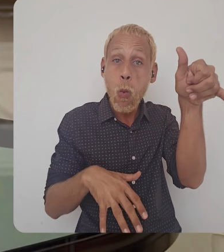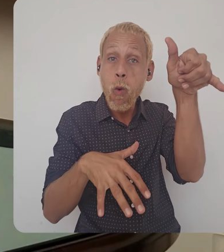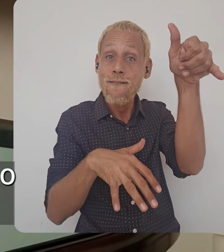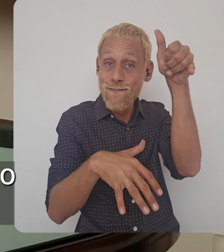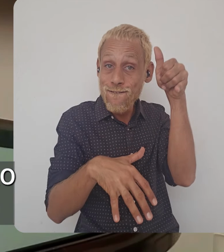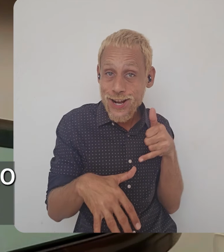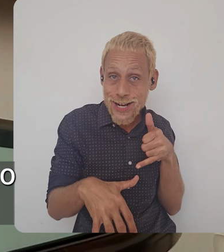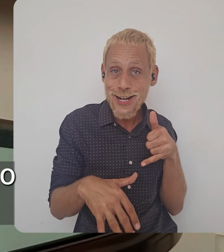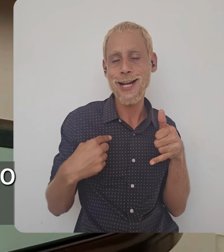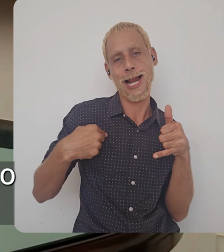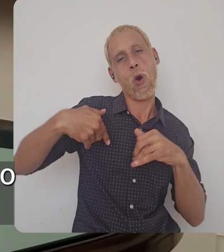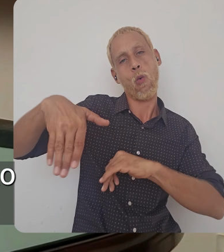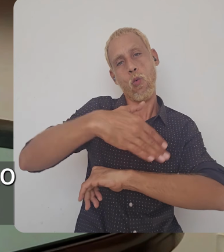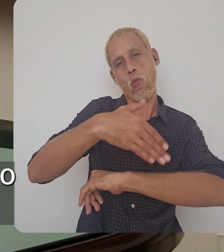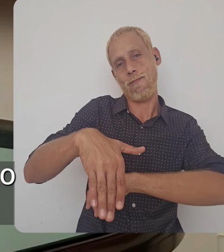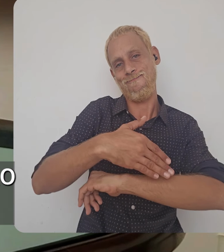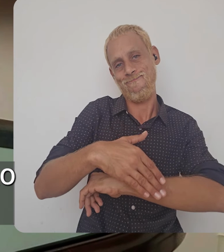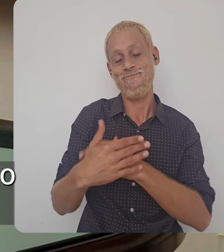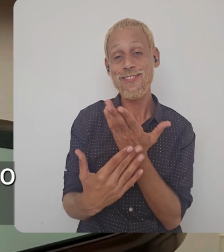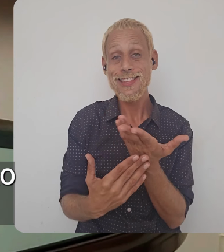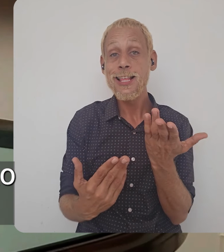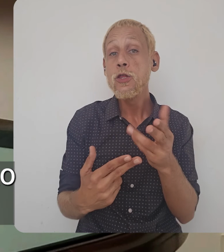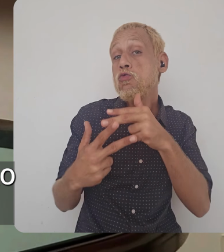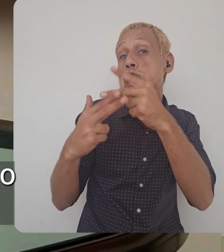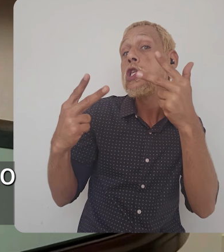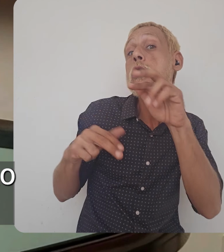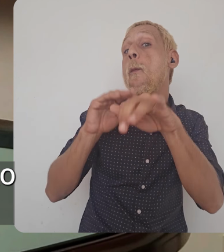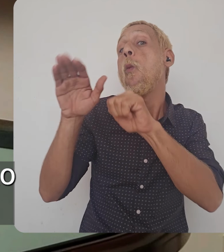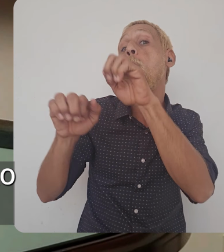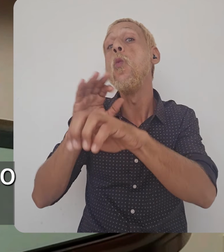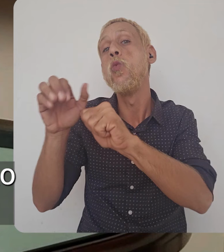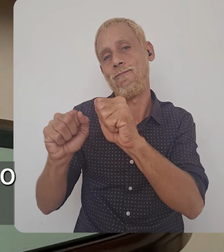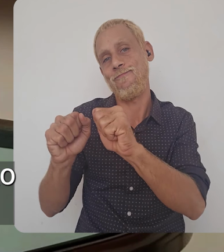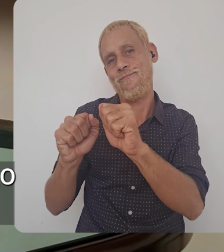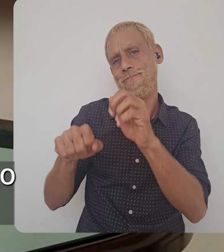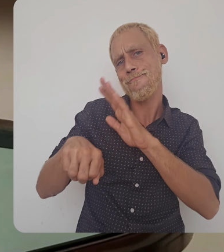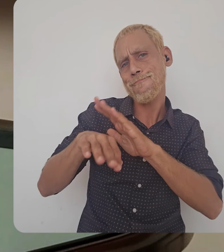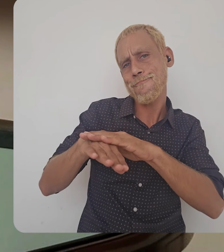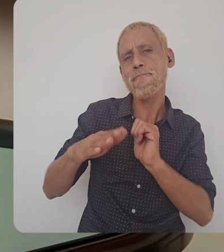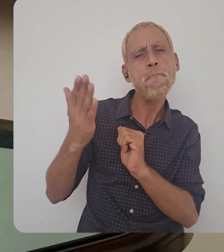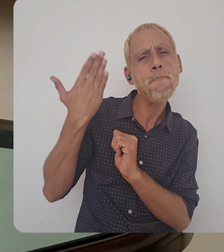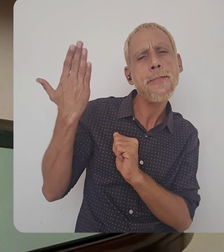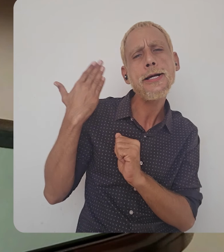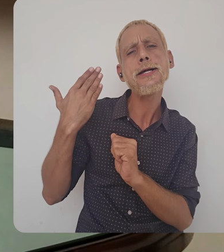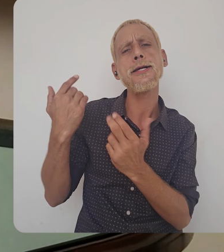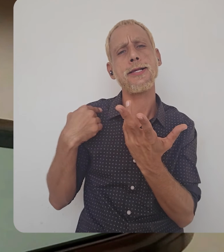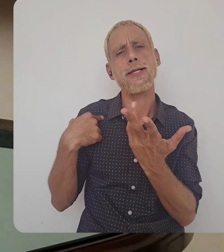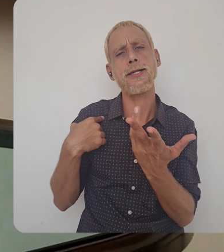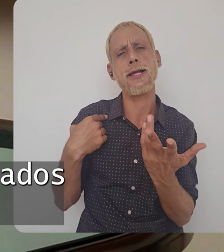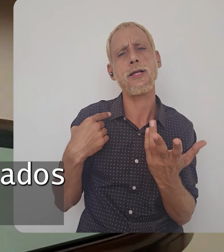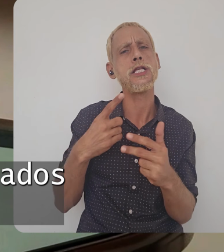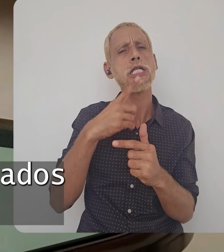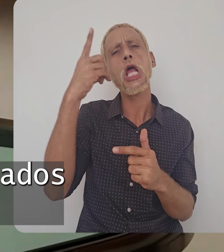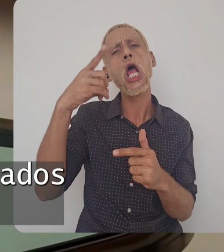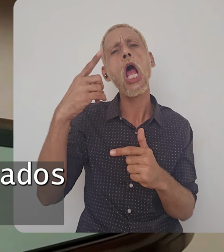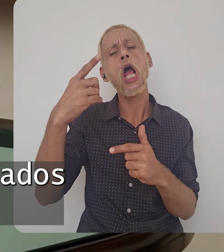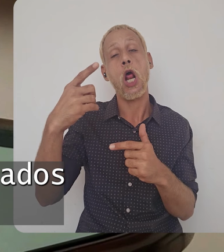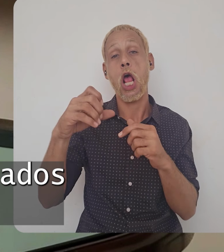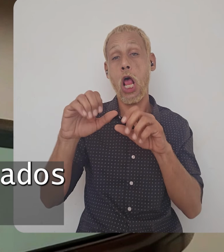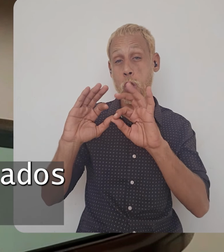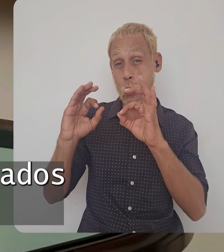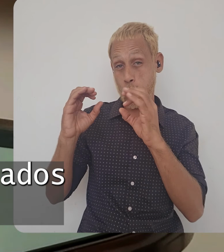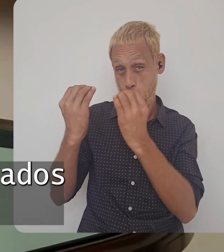celular, a gente tinha que usar o telefone fixo e, principalmente, estar na rua, atrás da notícia. Na época